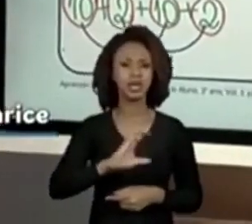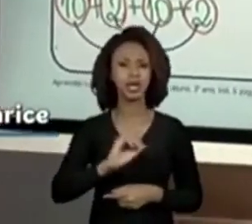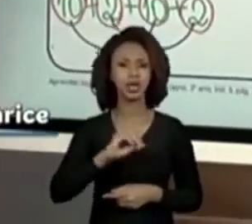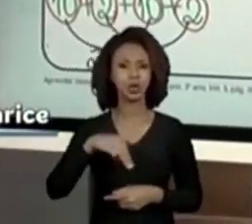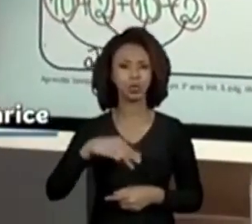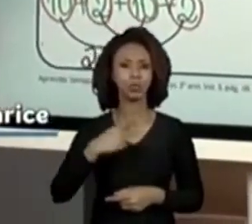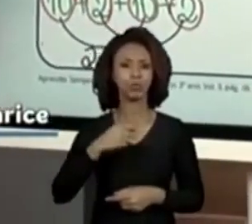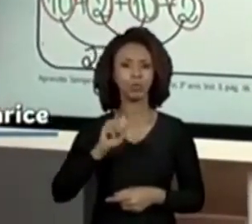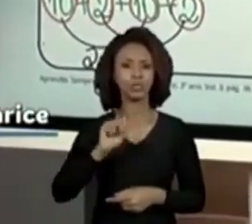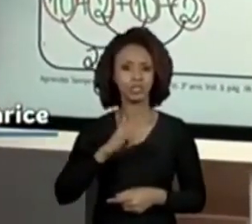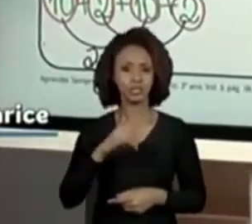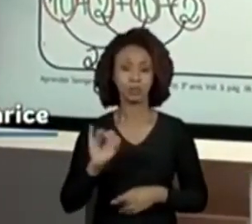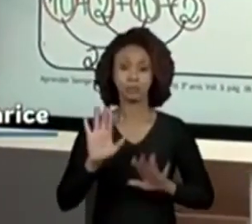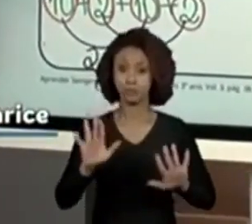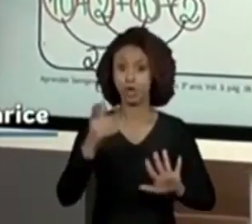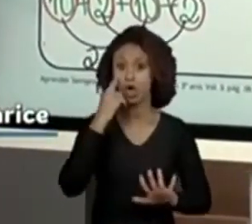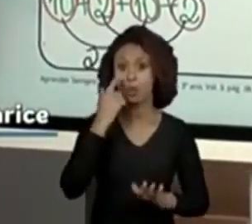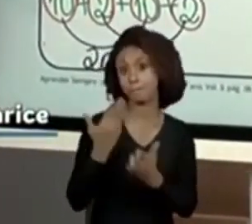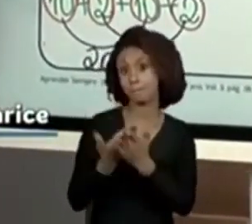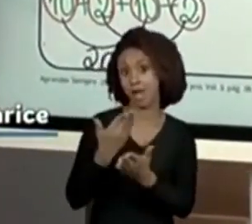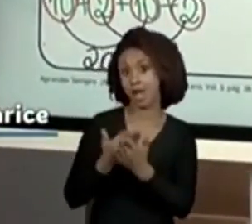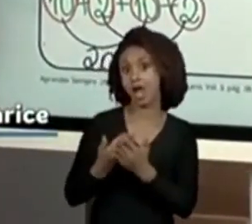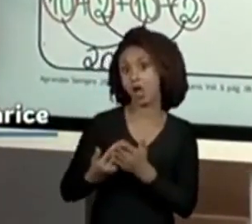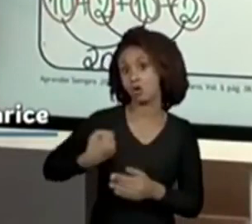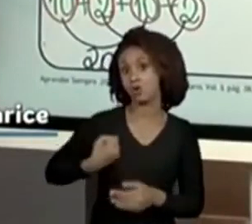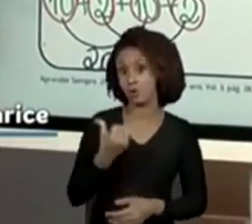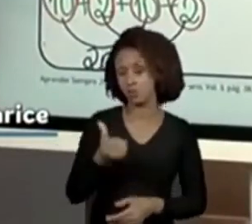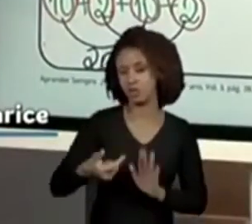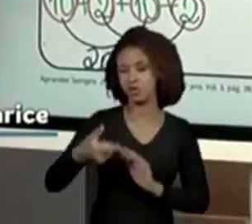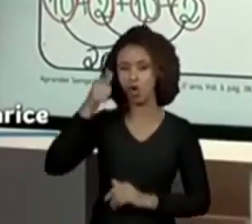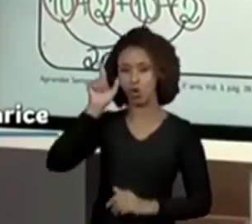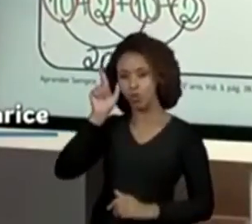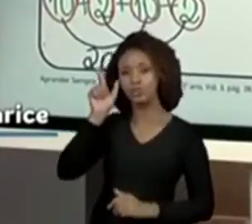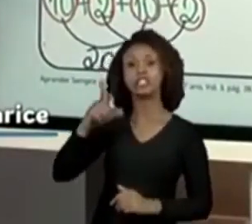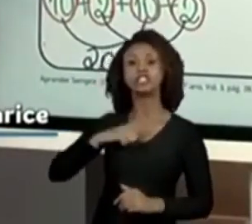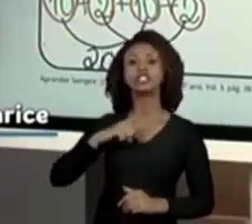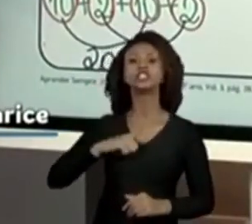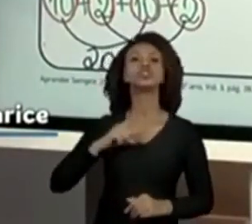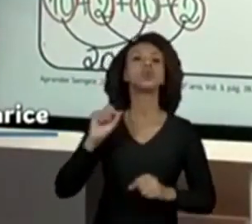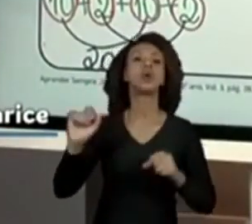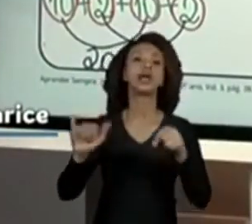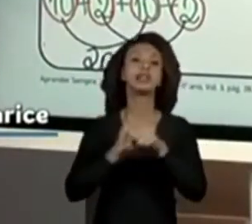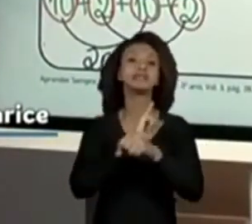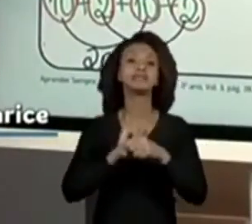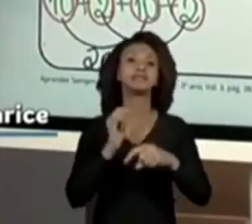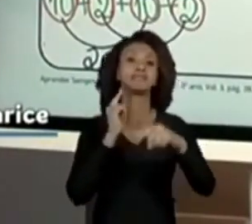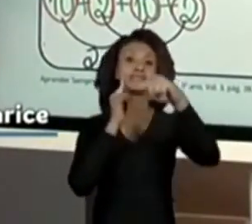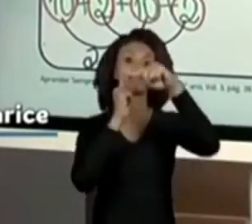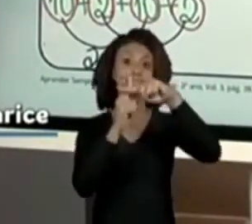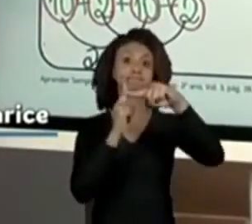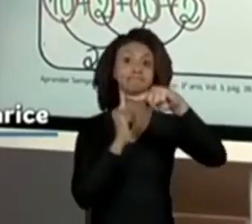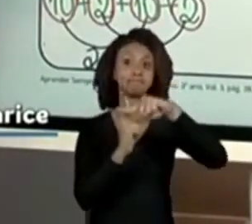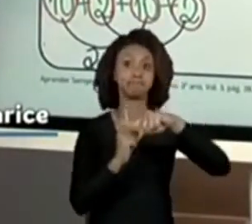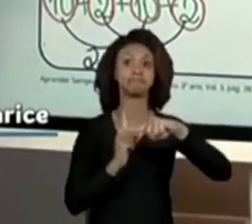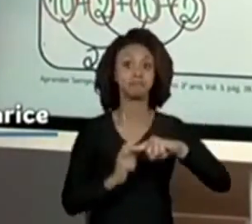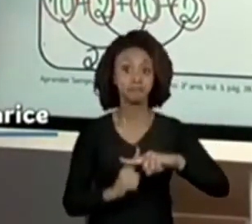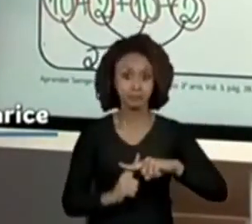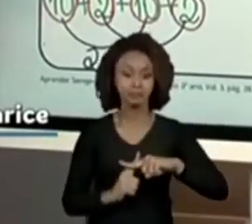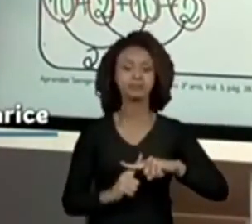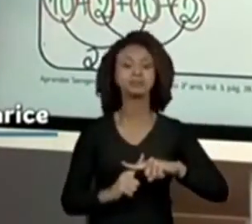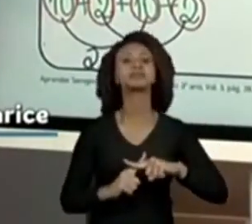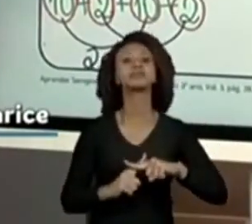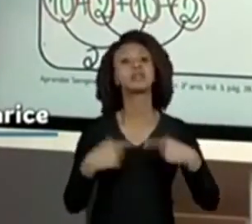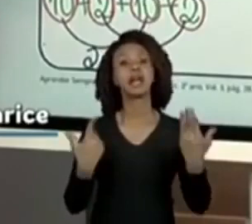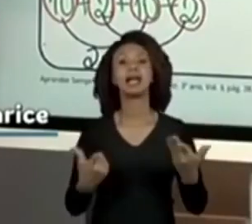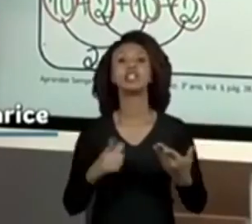Ontem, Isabelle, na aula 6, a gente tinha algumas somas para realizar, algumas adições. E aí a gente foi pegando as